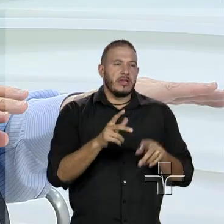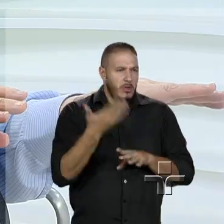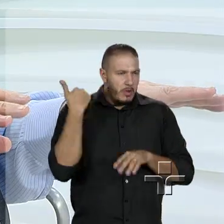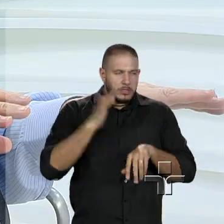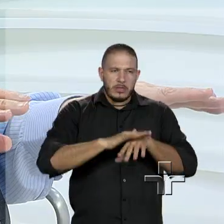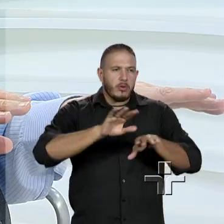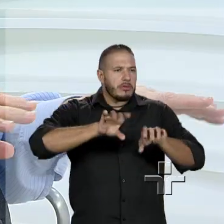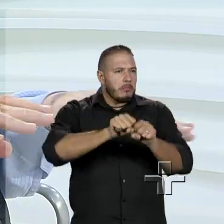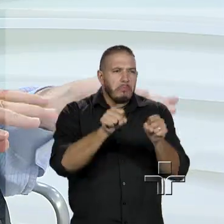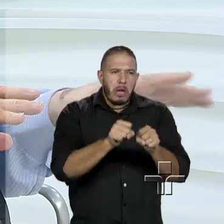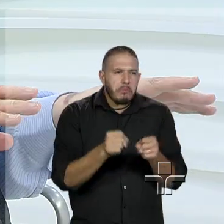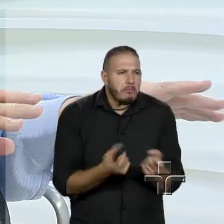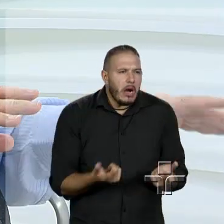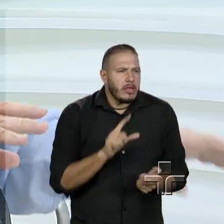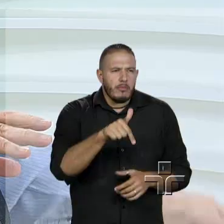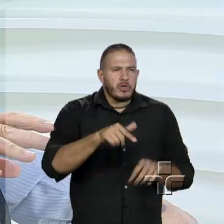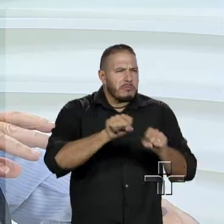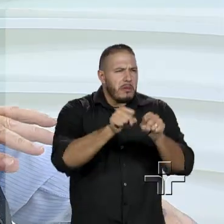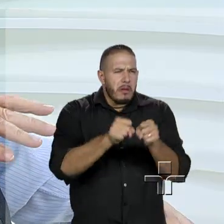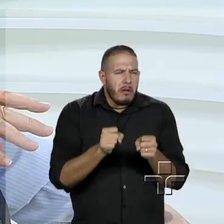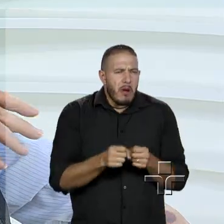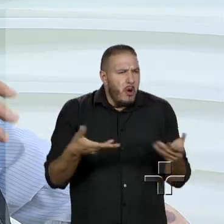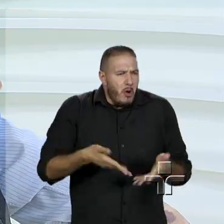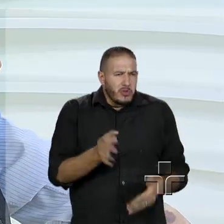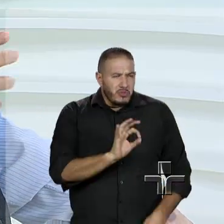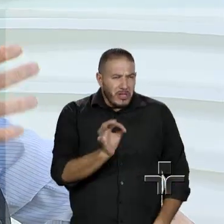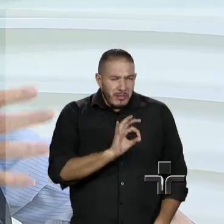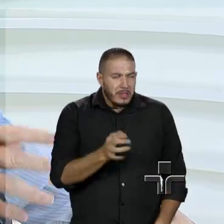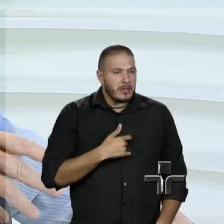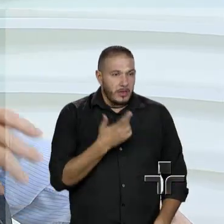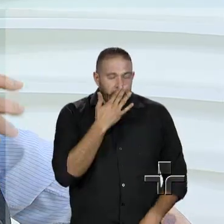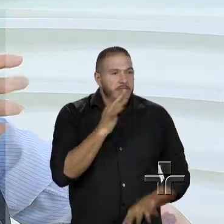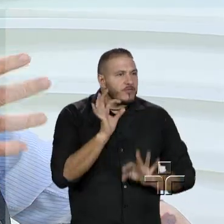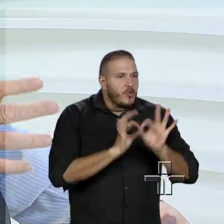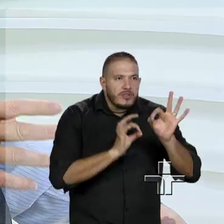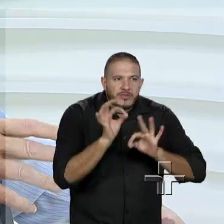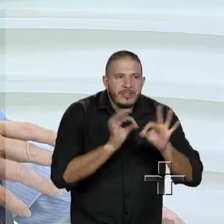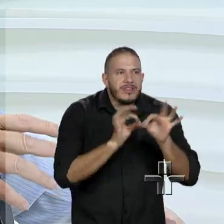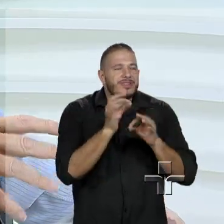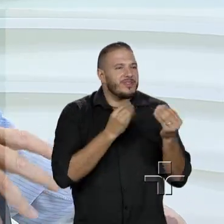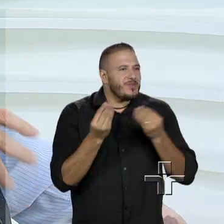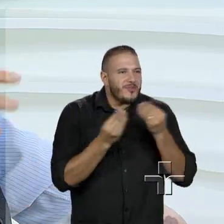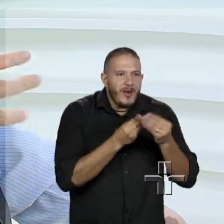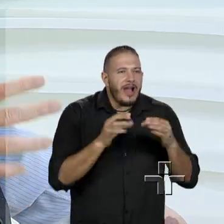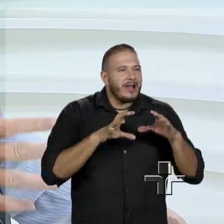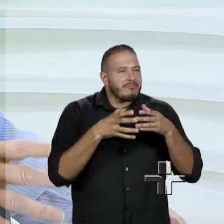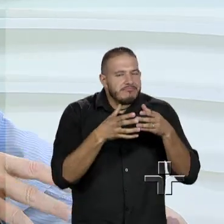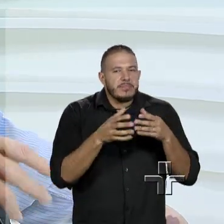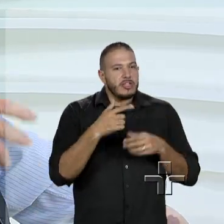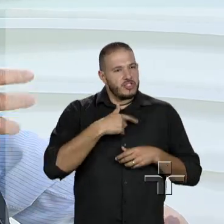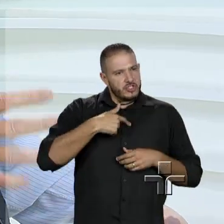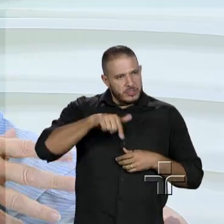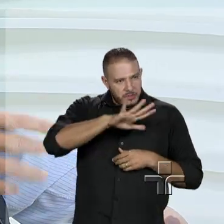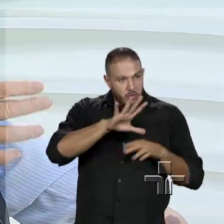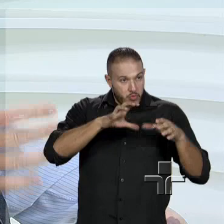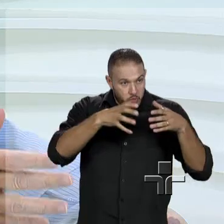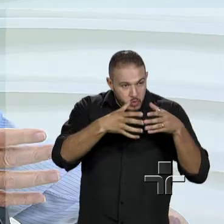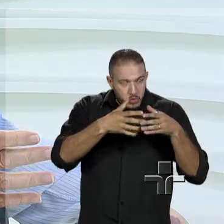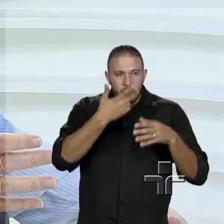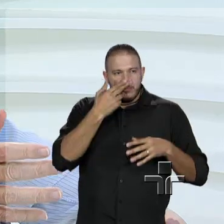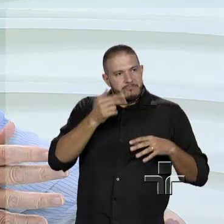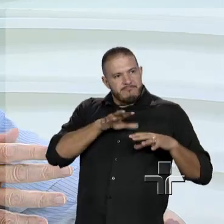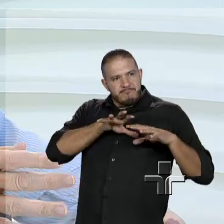isso. Você destruiu tudo isso. Quer dizer, você foi construindo um sistema em que uma classe se apropriou do